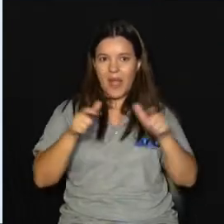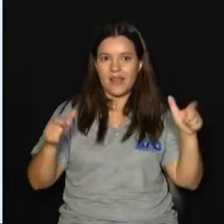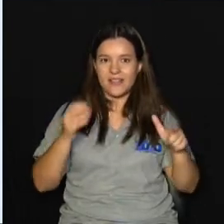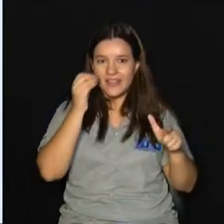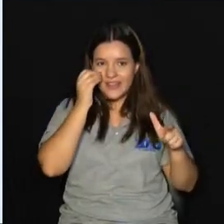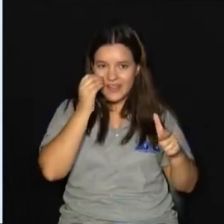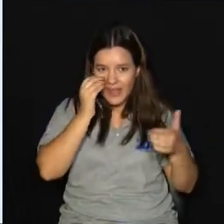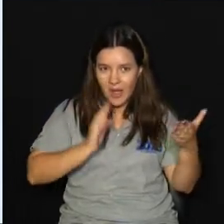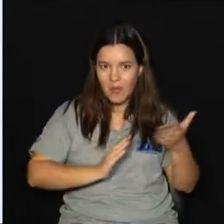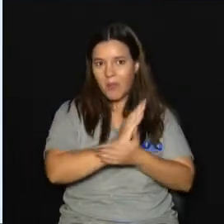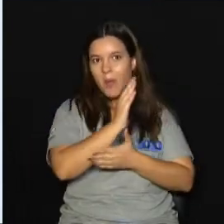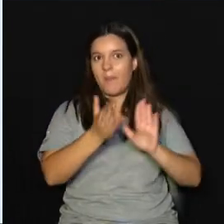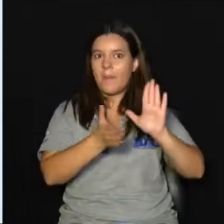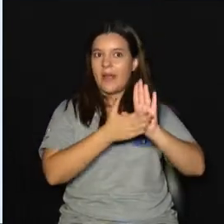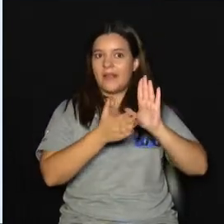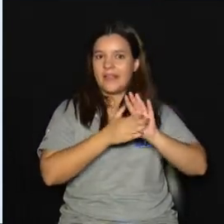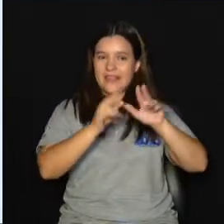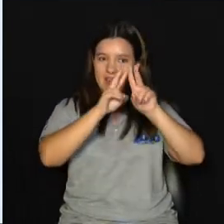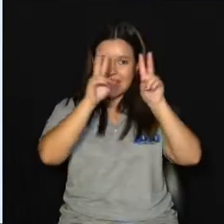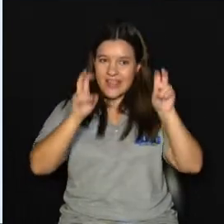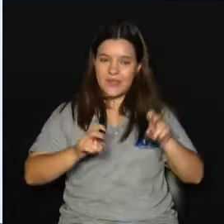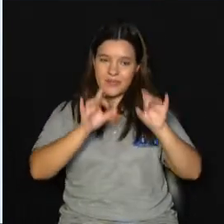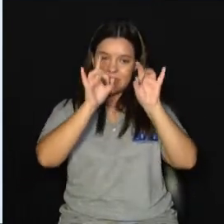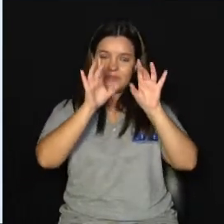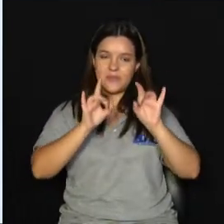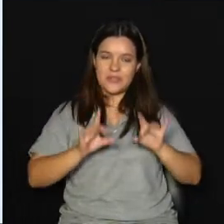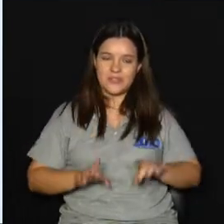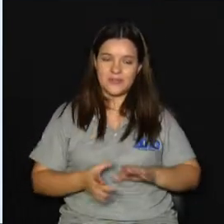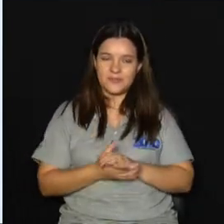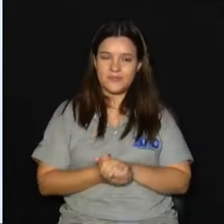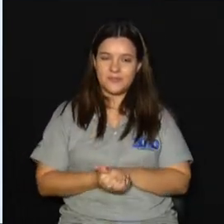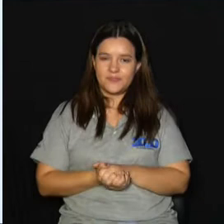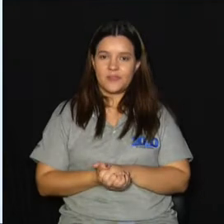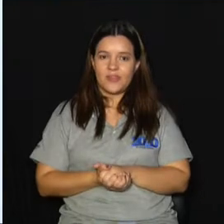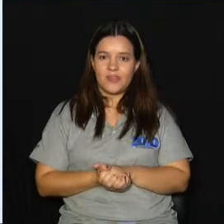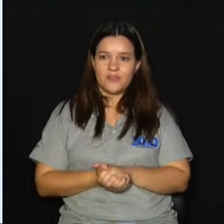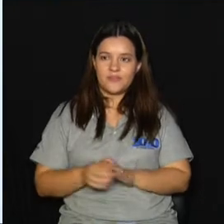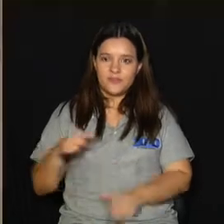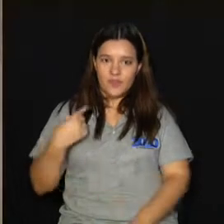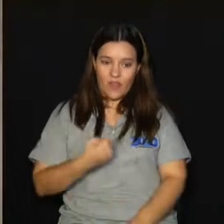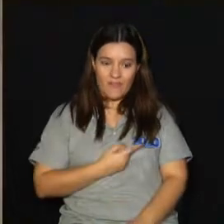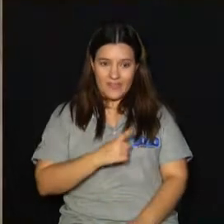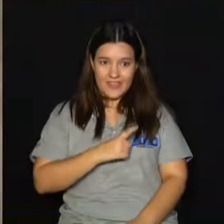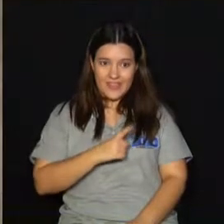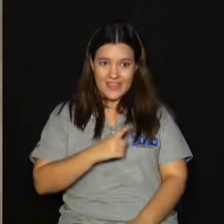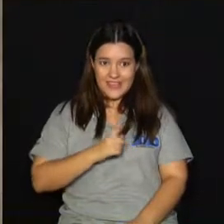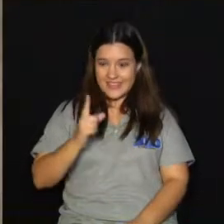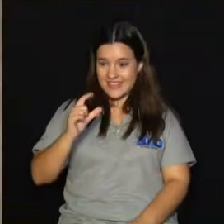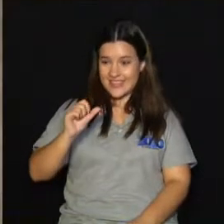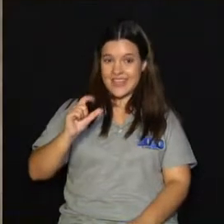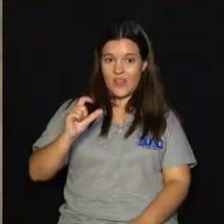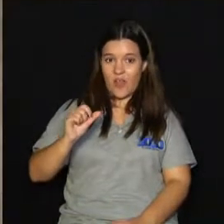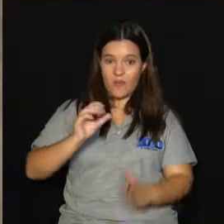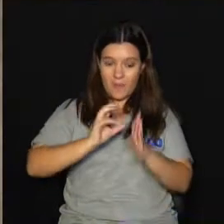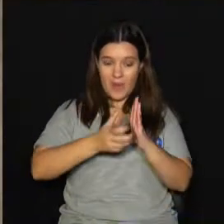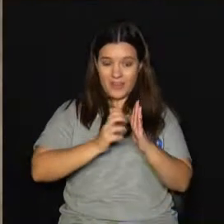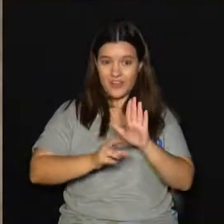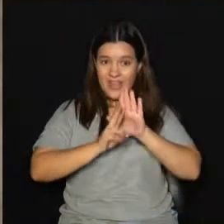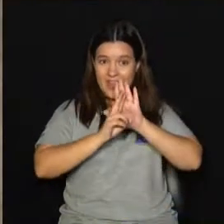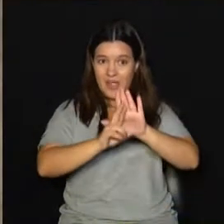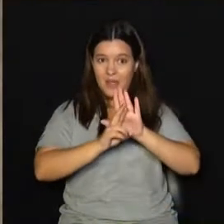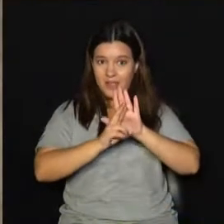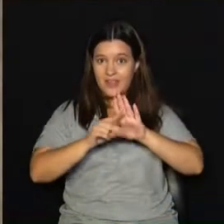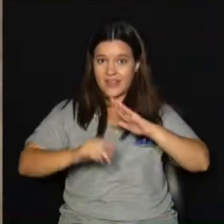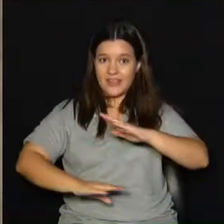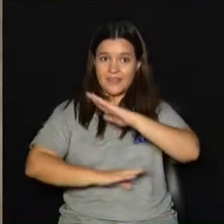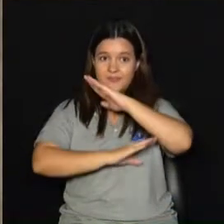políticas e pautas específicas. Ô Manise, já que você citou, então, nós teremos 19 siglas representadas aqui na